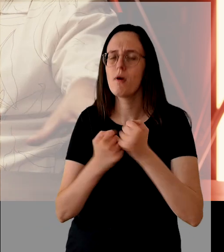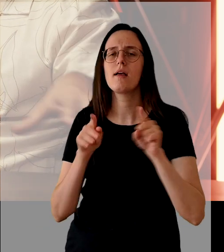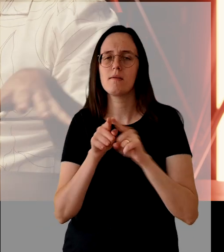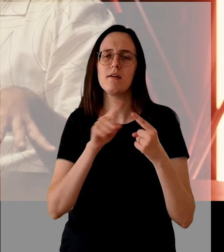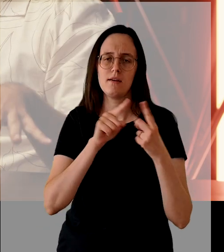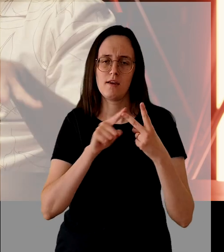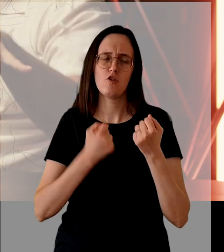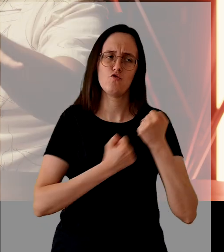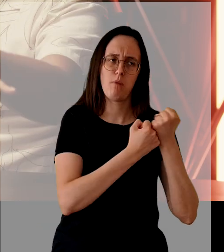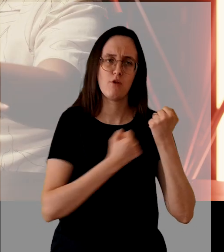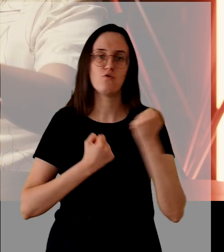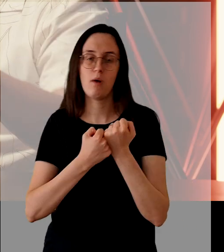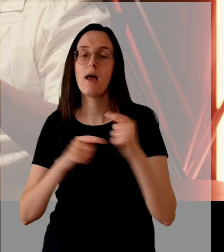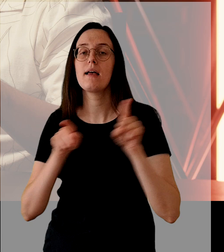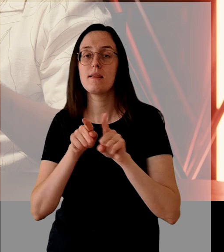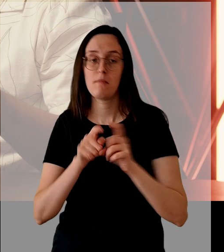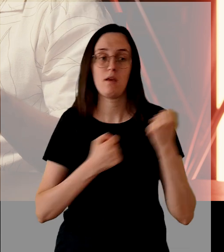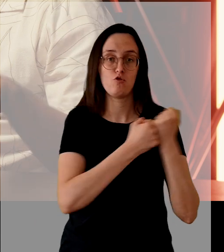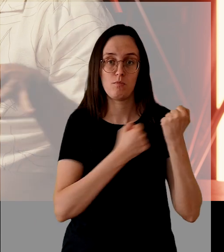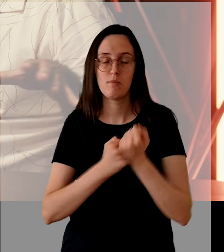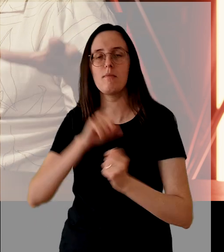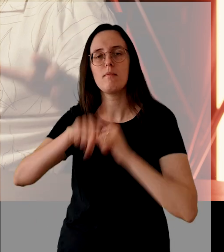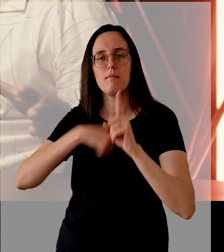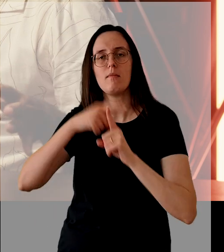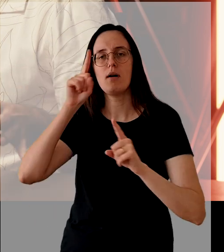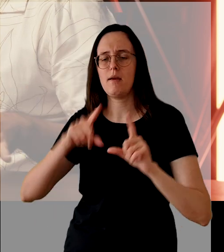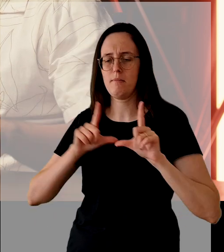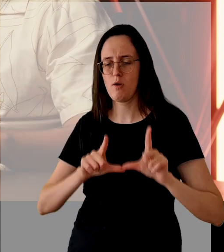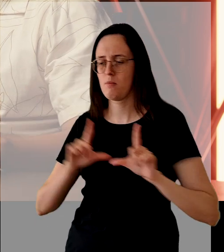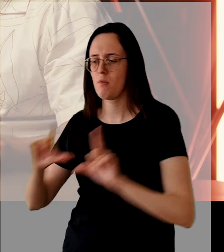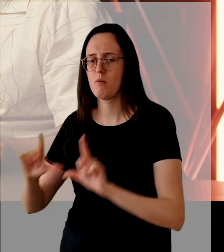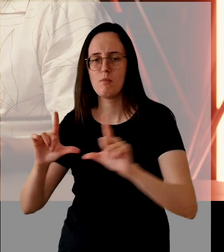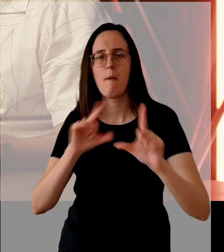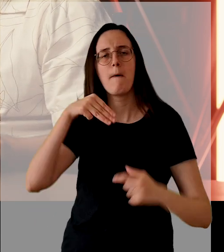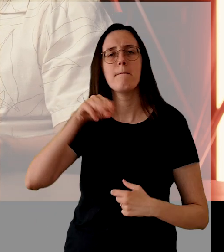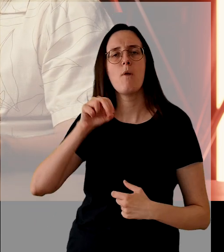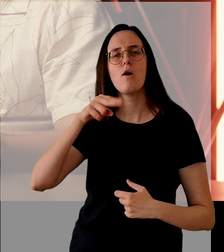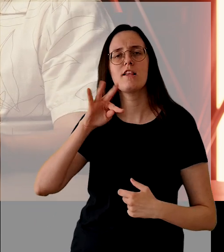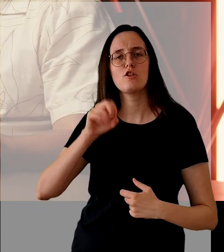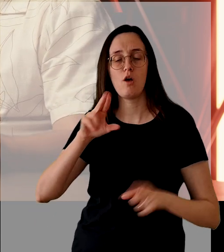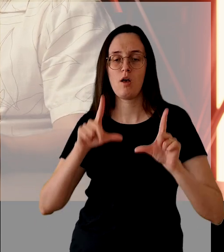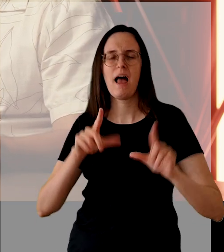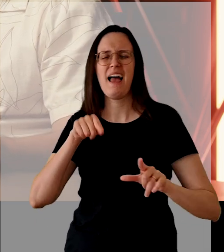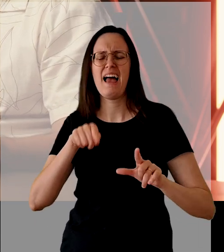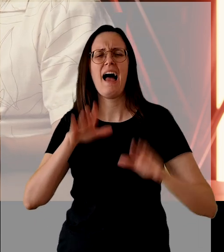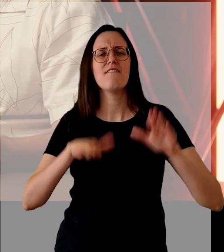o primeiro e para o segundo, e além de dar esse suporte, ele cuida dos monitores. É uma função, às vezes, um